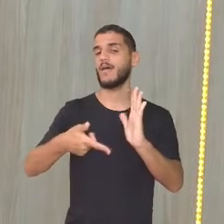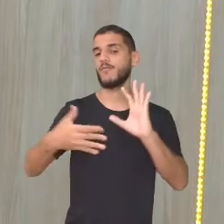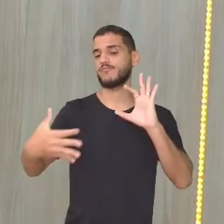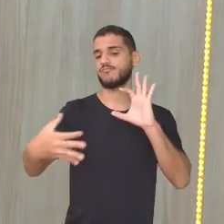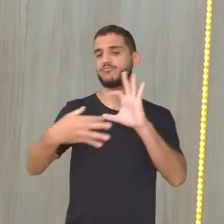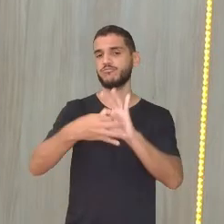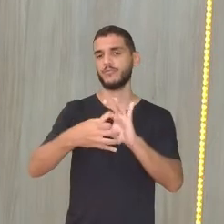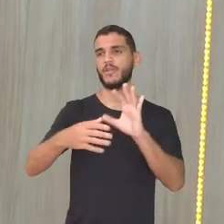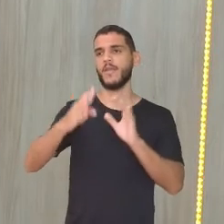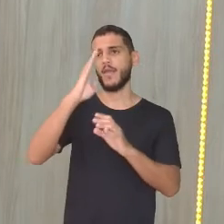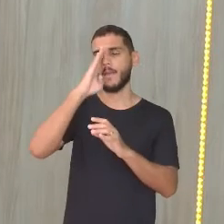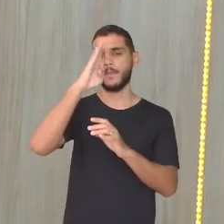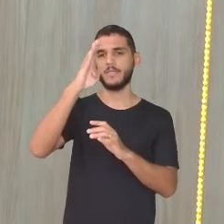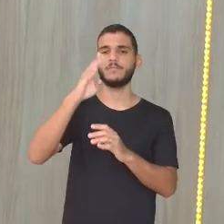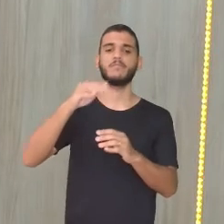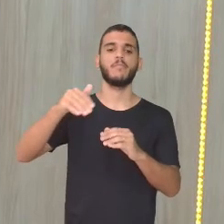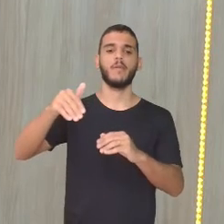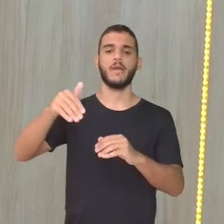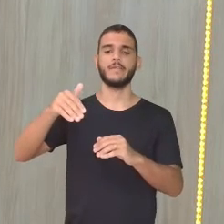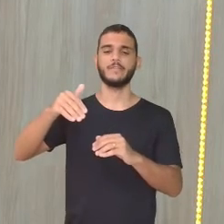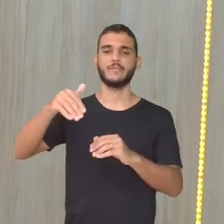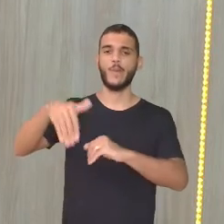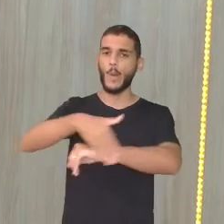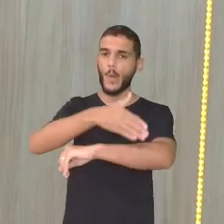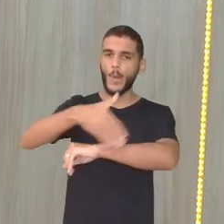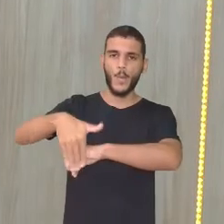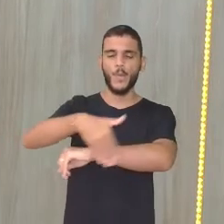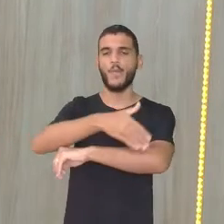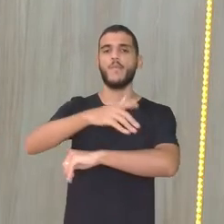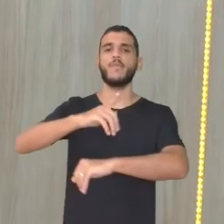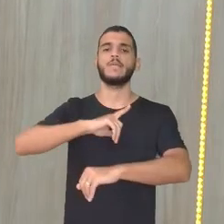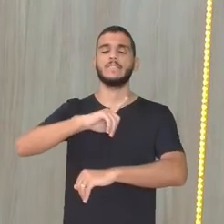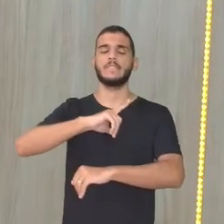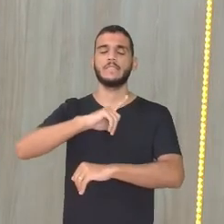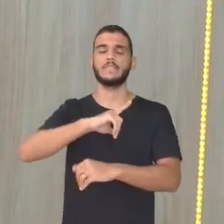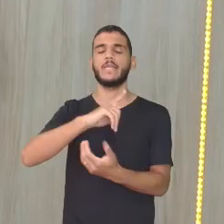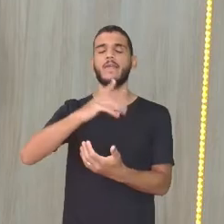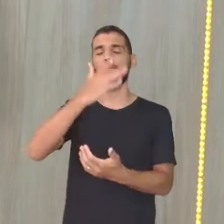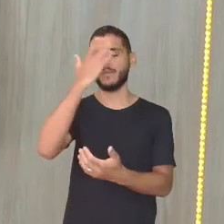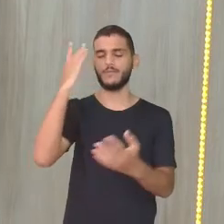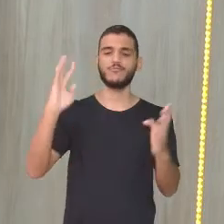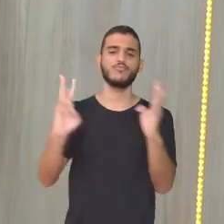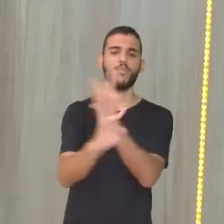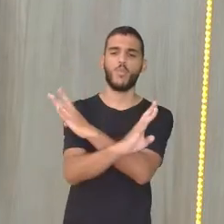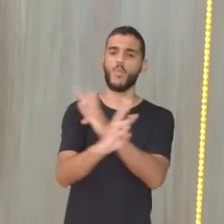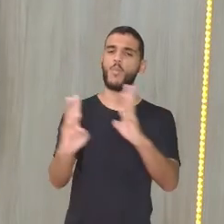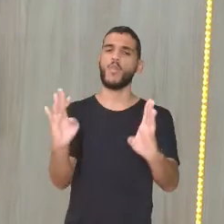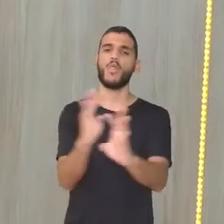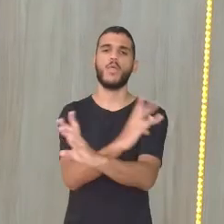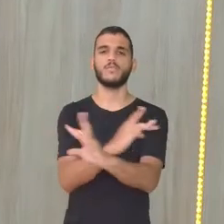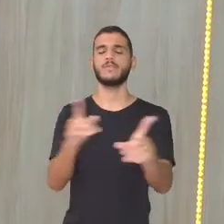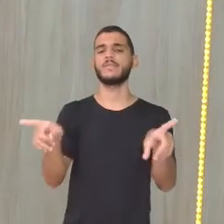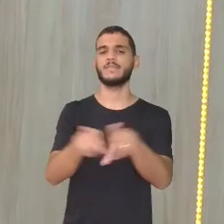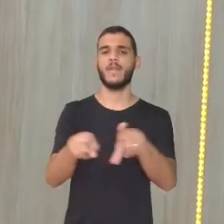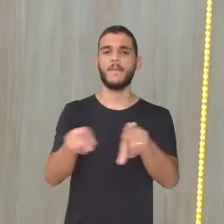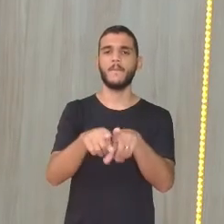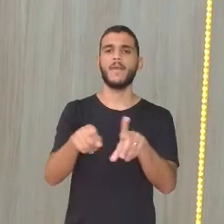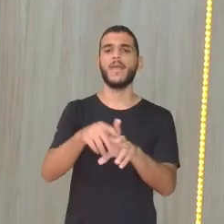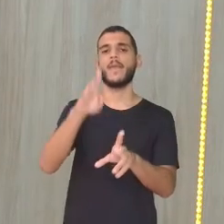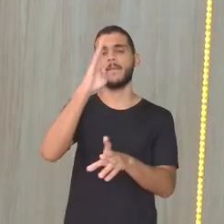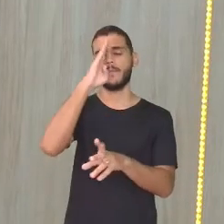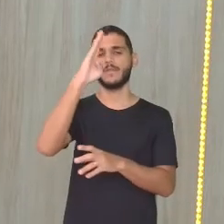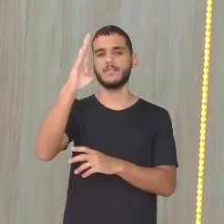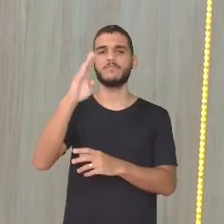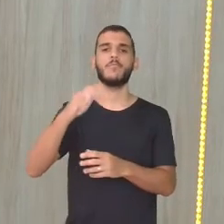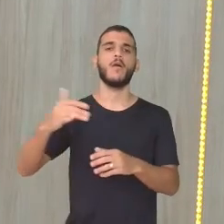interligação, onde estão as principais vias, né? Então, onde vai trafegar muita gente, onde tem o principal aeroporto, onde tem